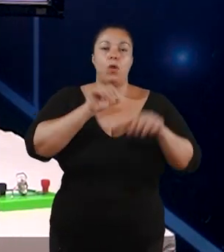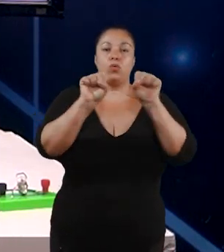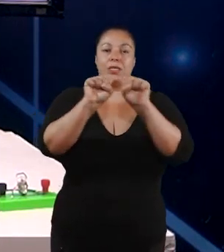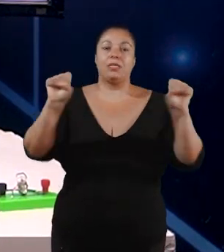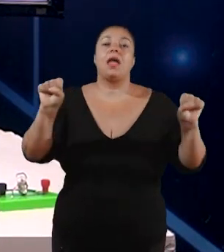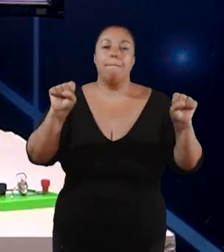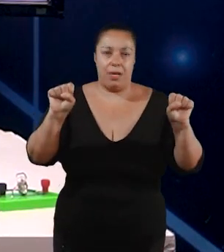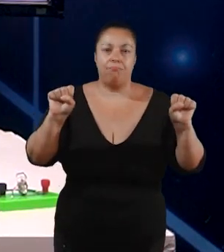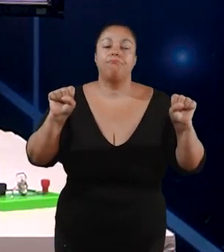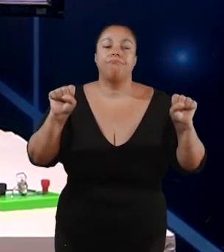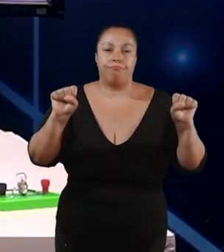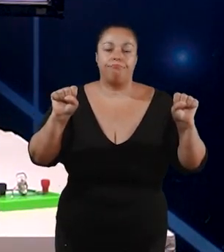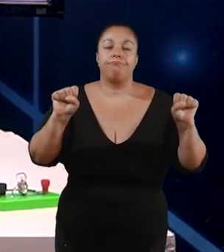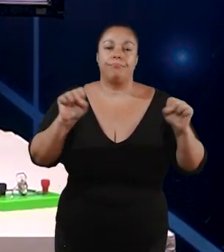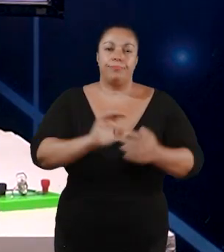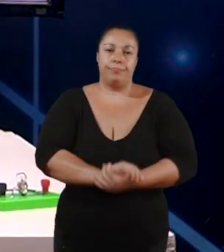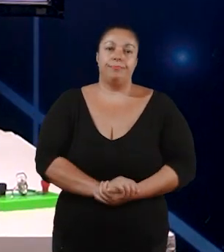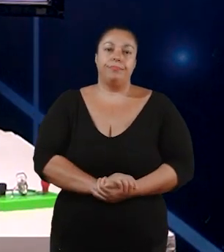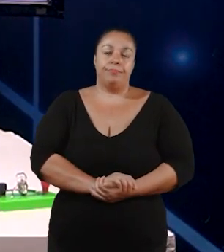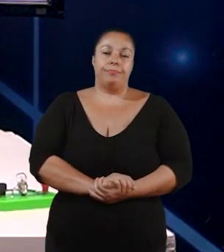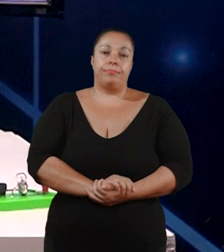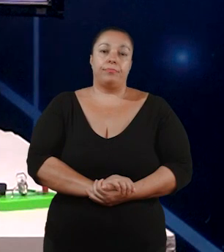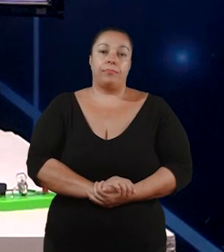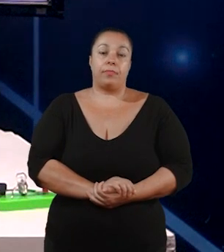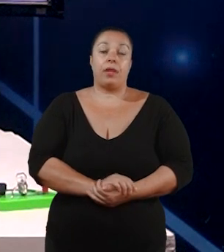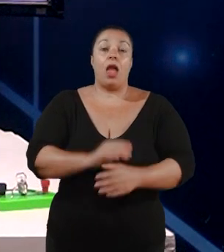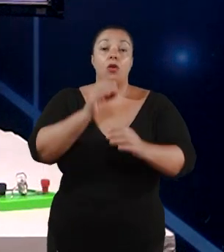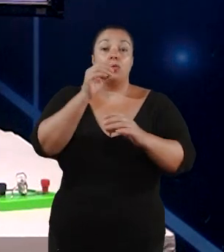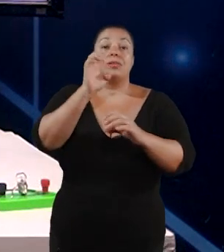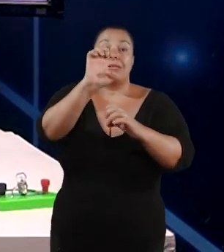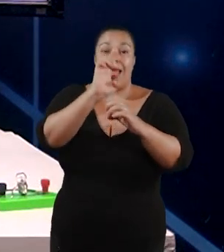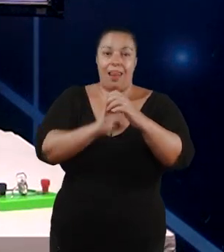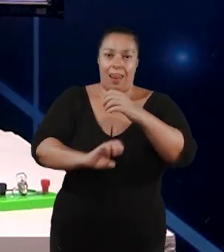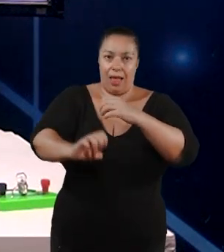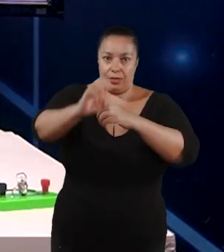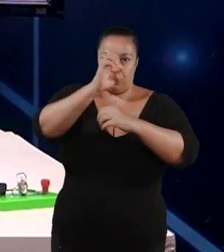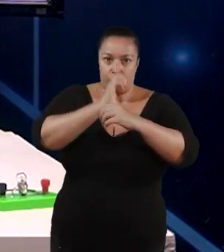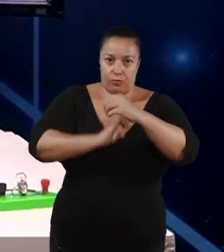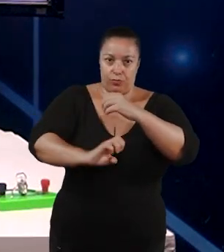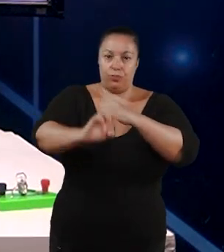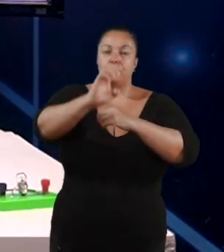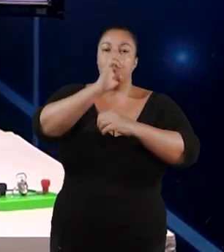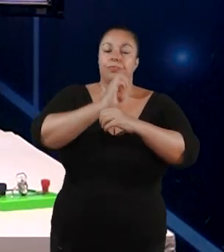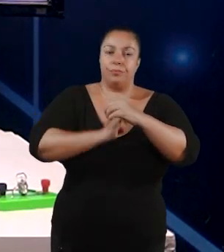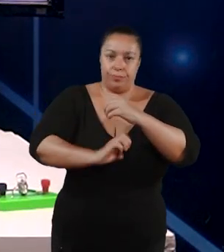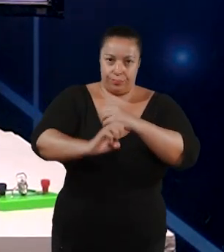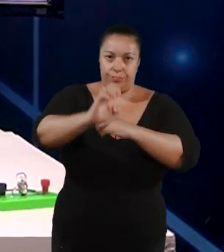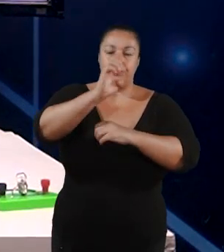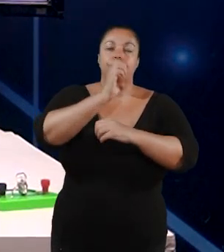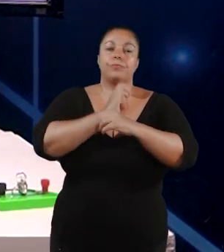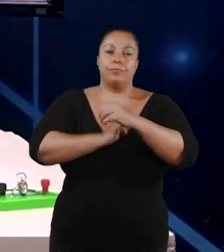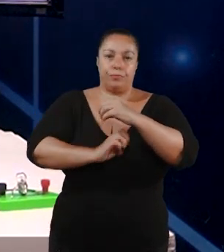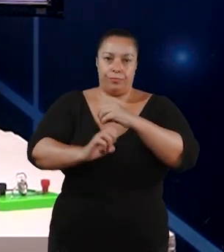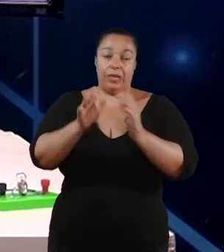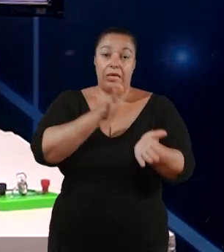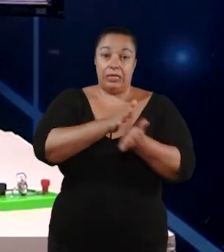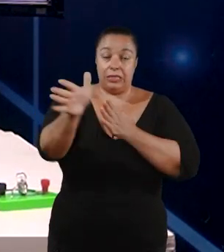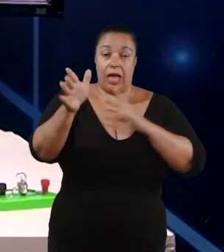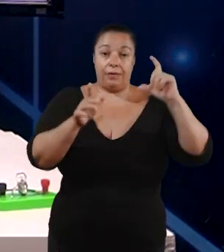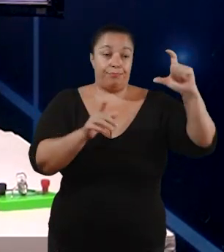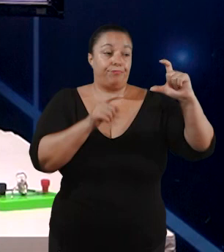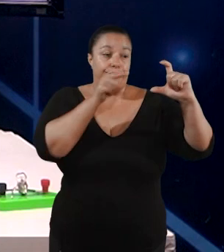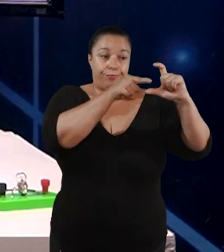a corrente vai caminhar. Os elétrons vão caminhar dentro dos fios condutores. Ele sai da pilha,